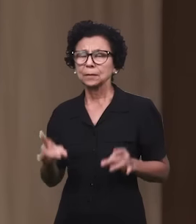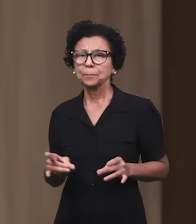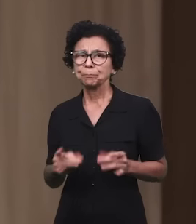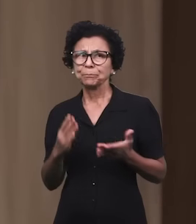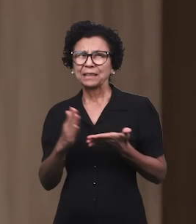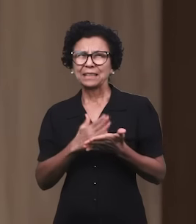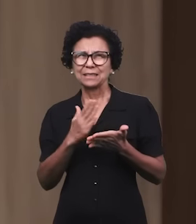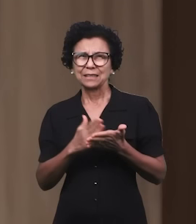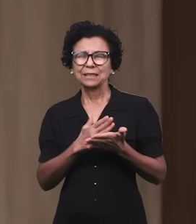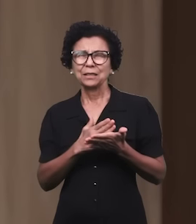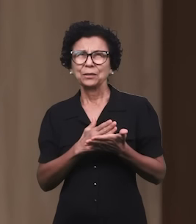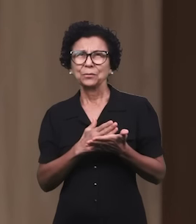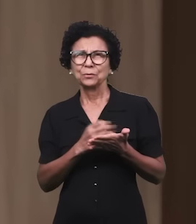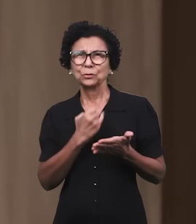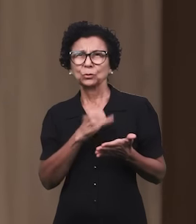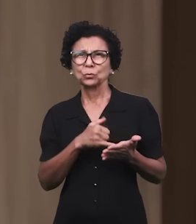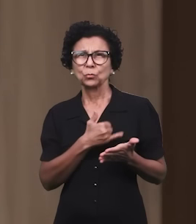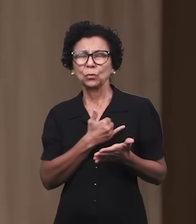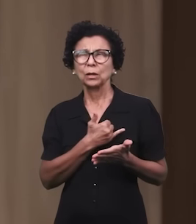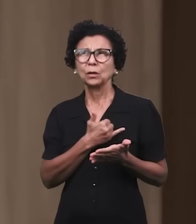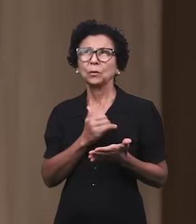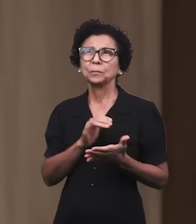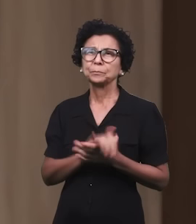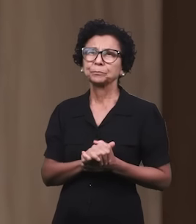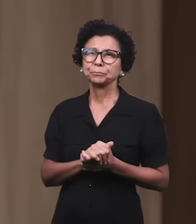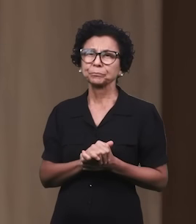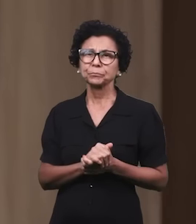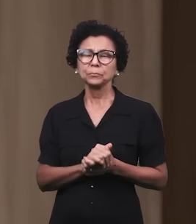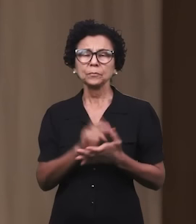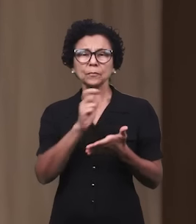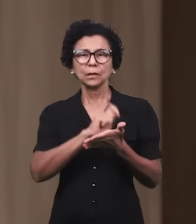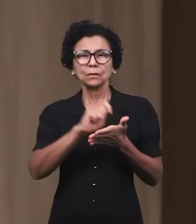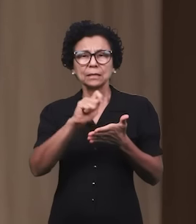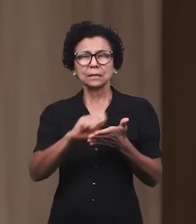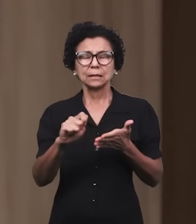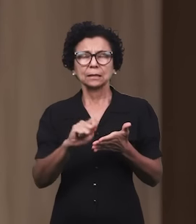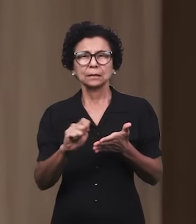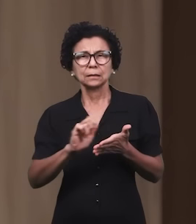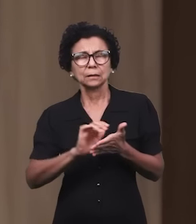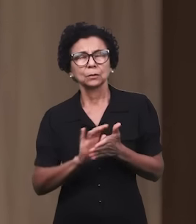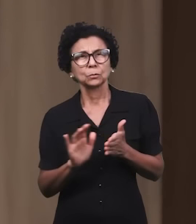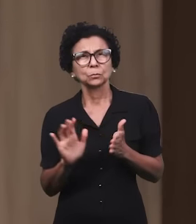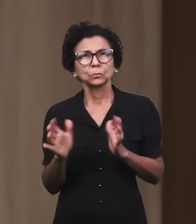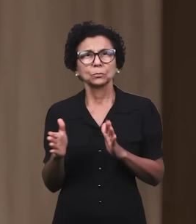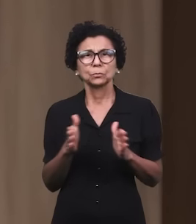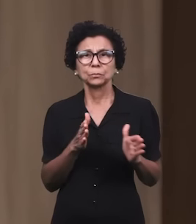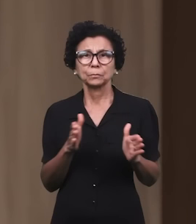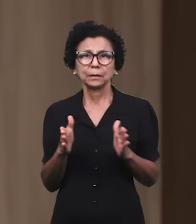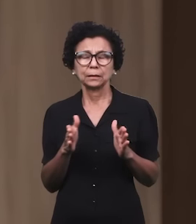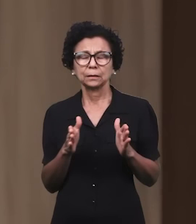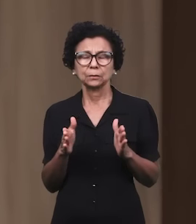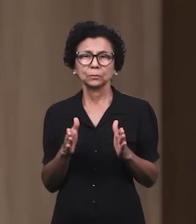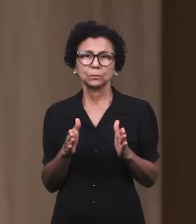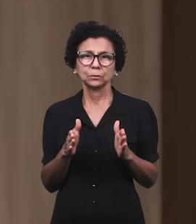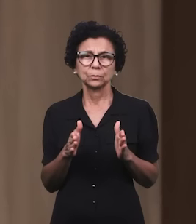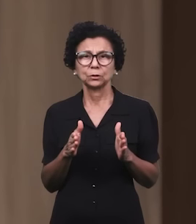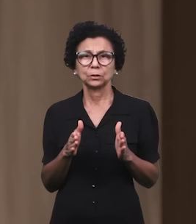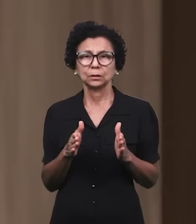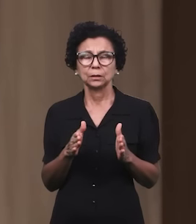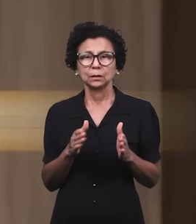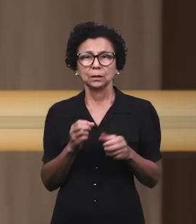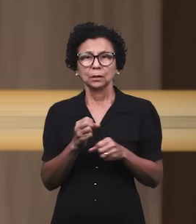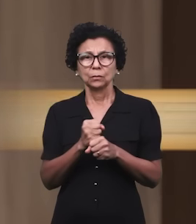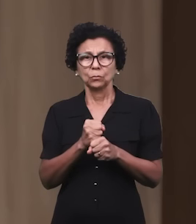de 80 anos depois, né? No ano 80